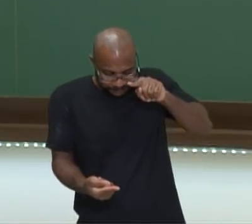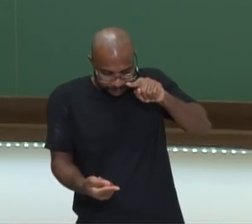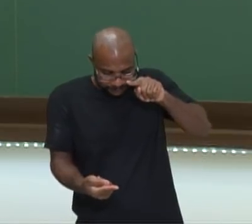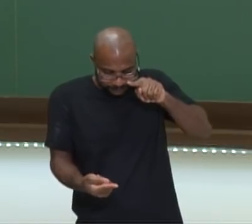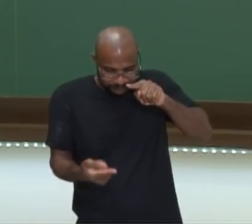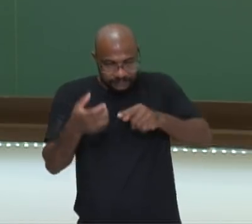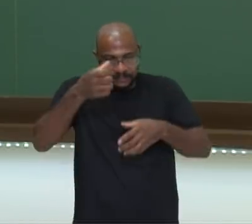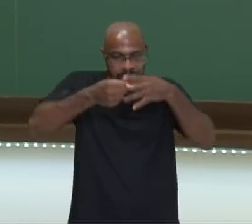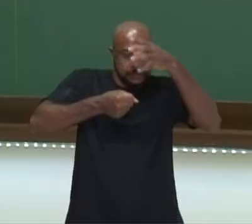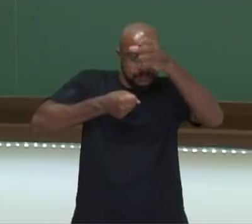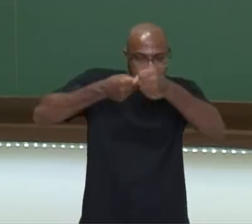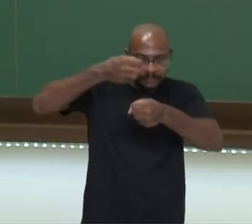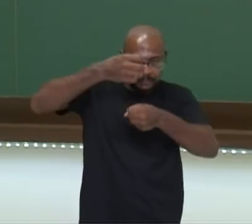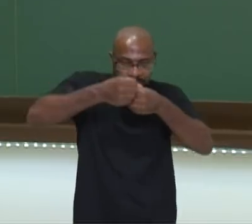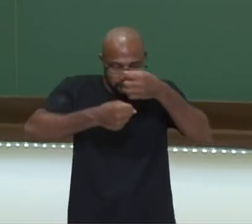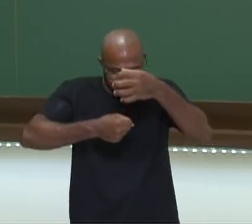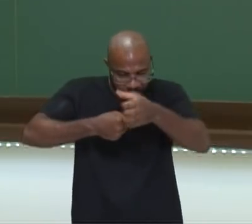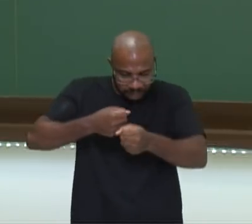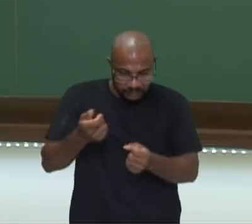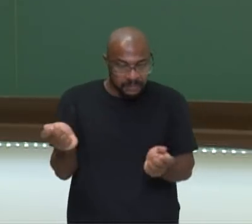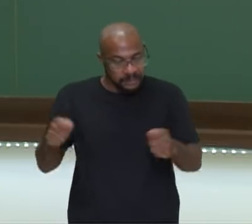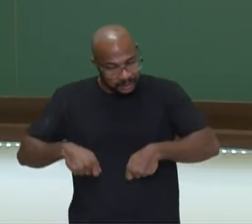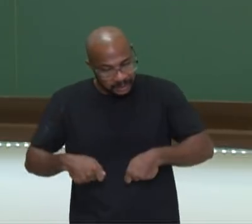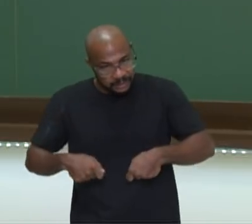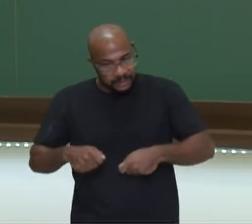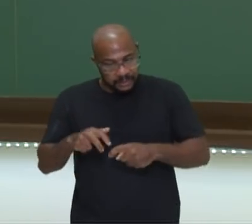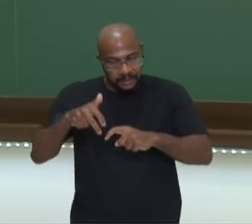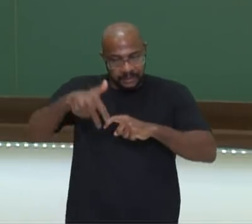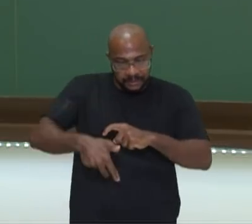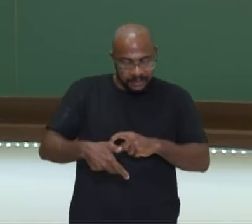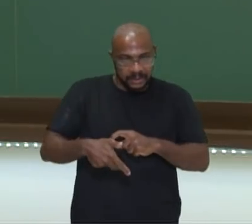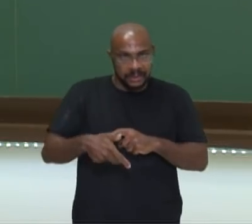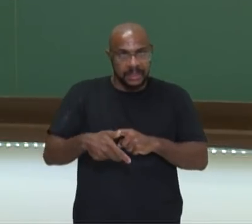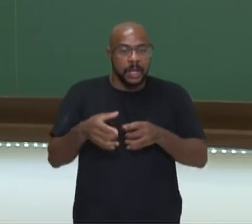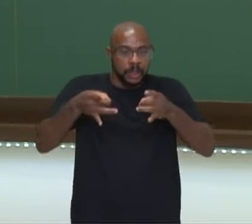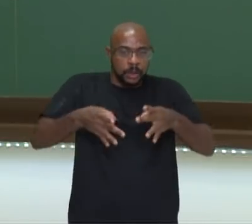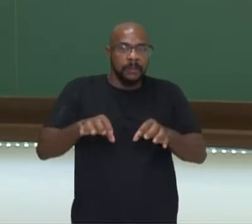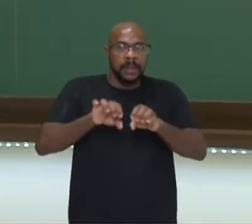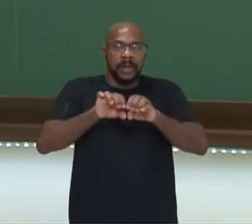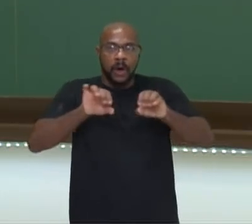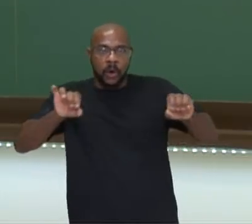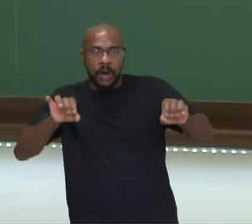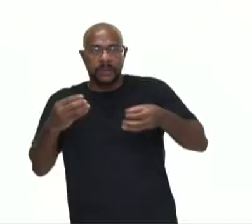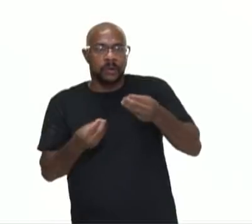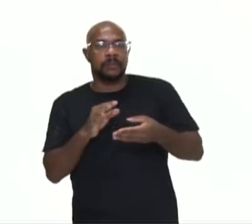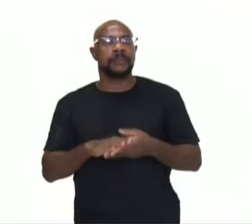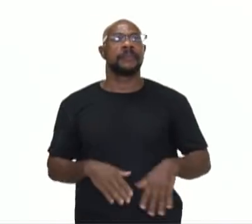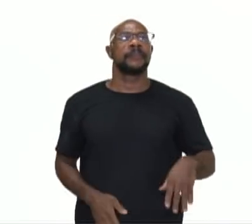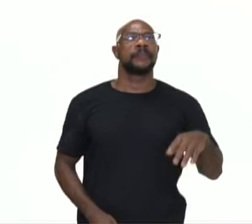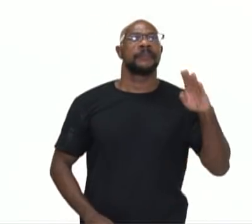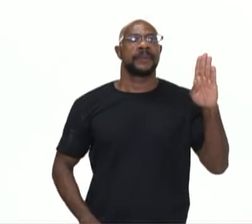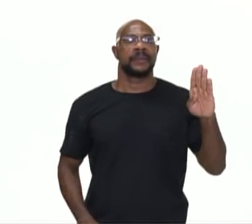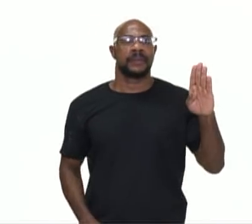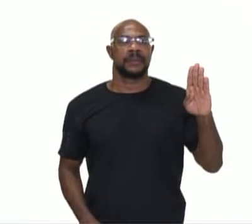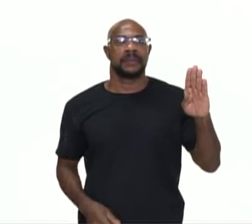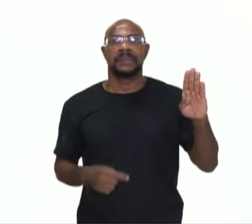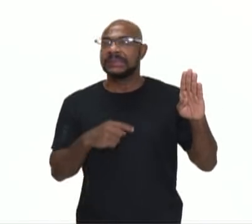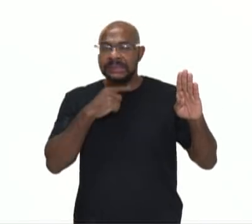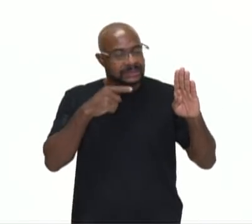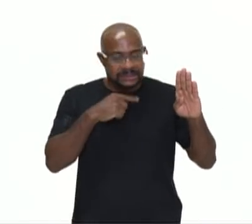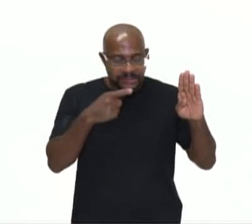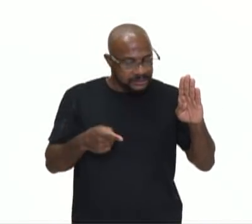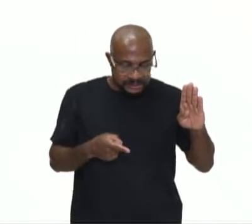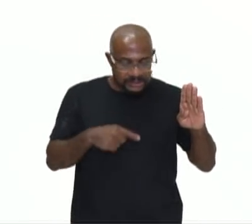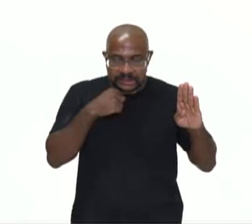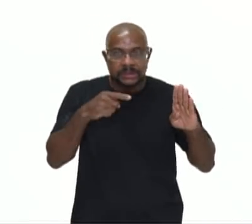de 0,31 metros. Será que sobra corda? Segunda alternativa, chegará ao chão sem sobra de corda. Não